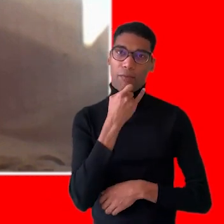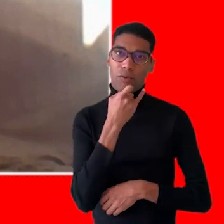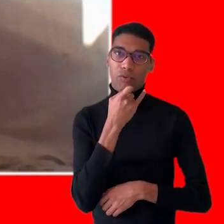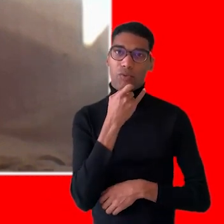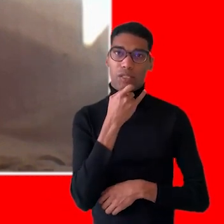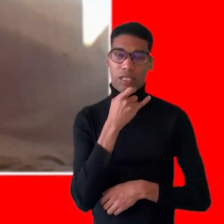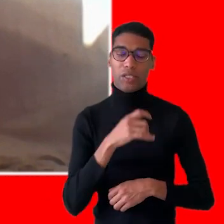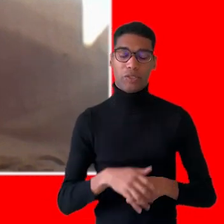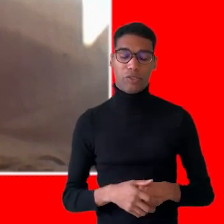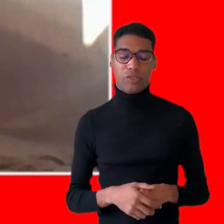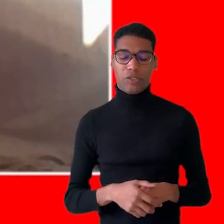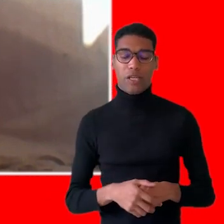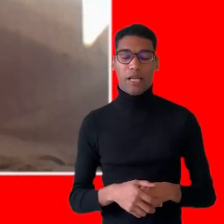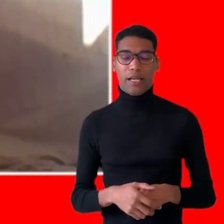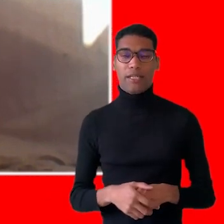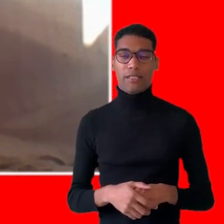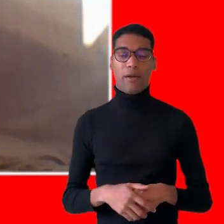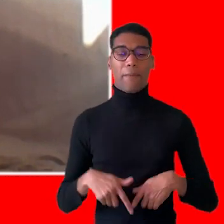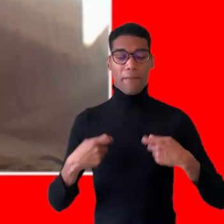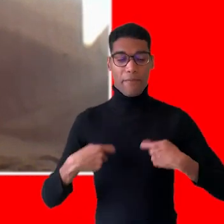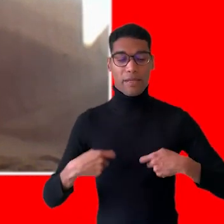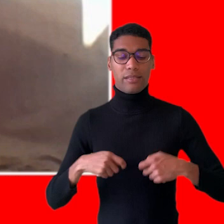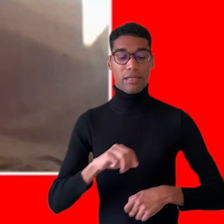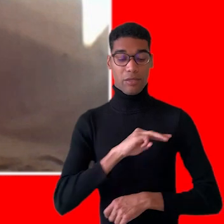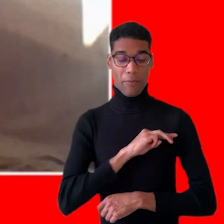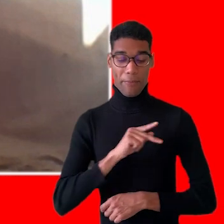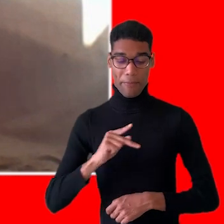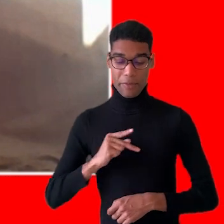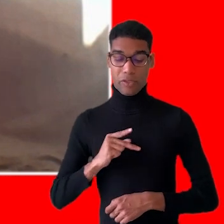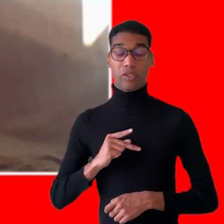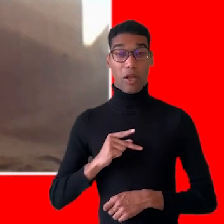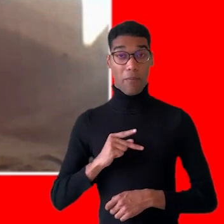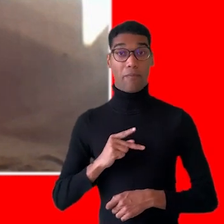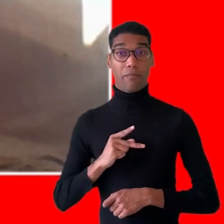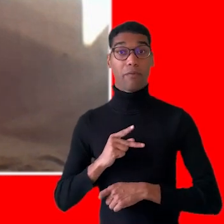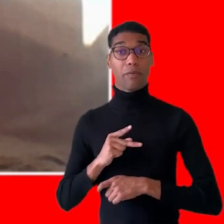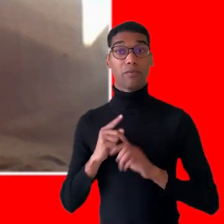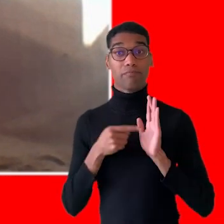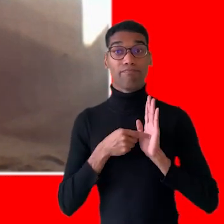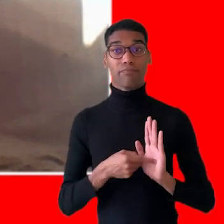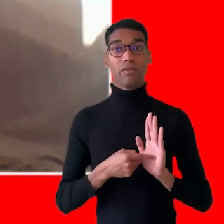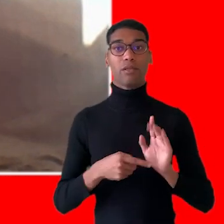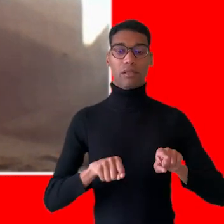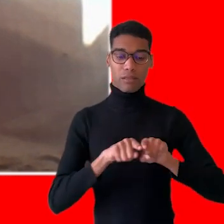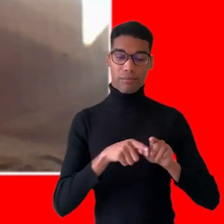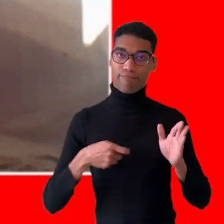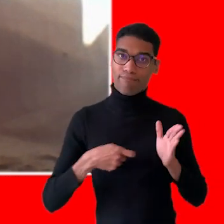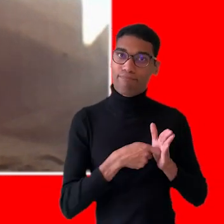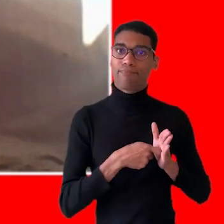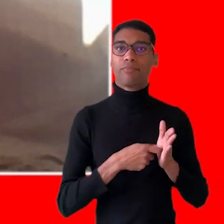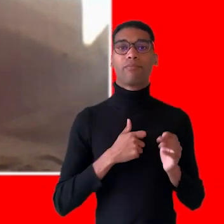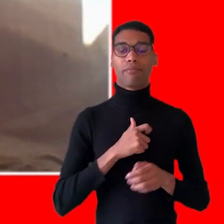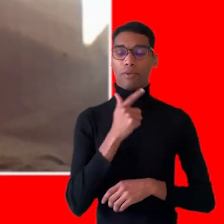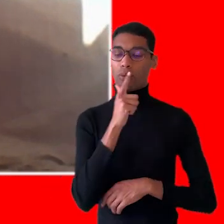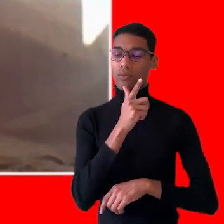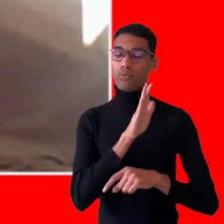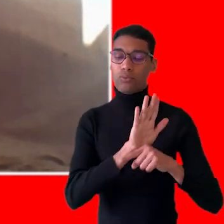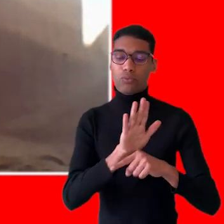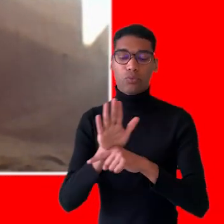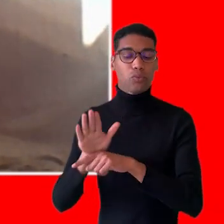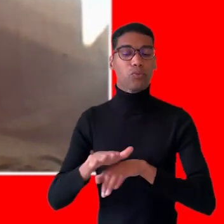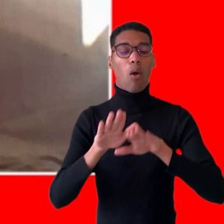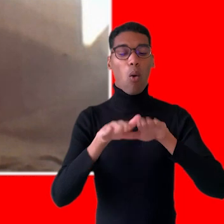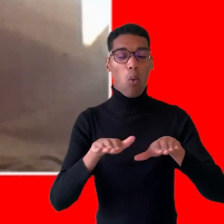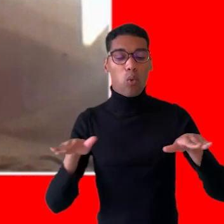isso merece, inclusive, intervenção do Ministério Público, denúncias, né, para gerar efetiva formação